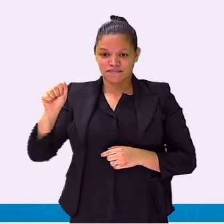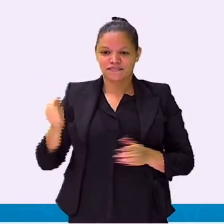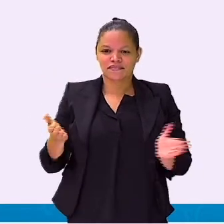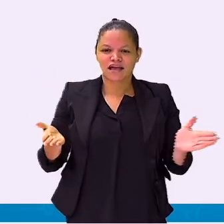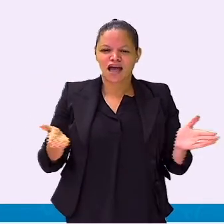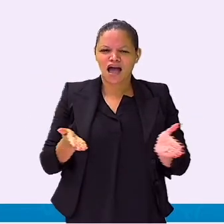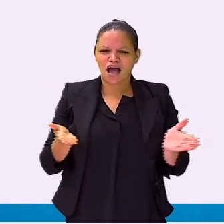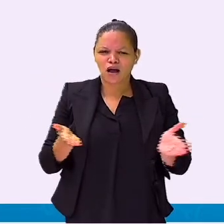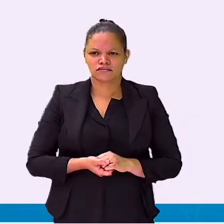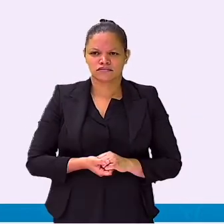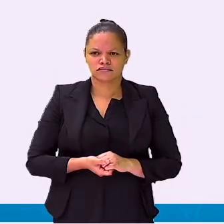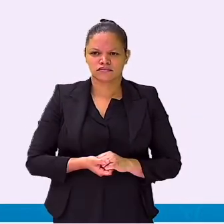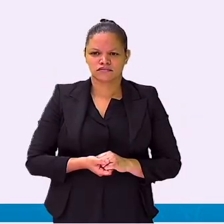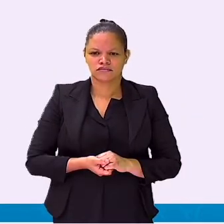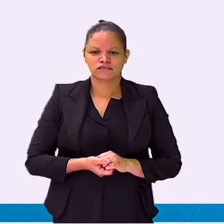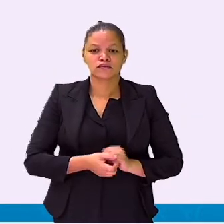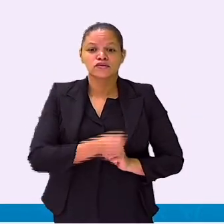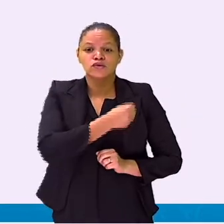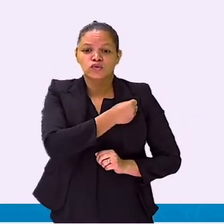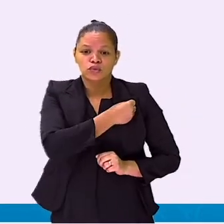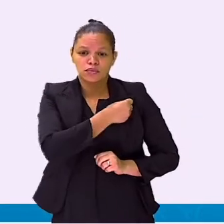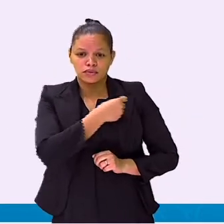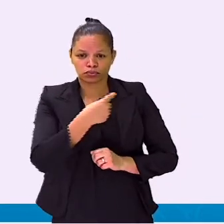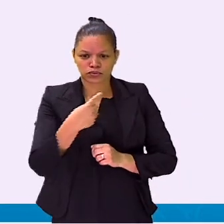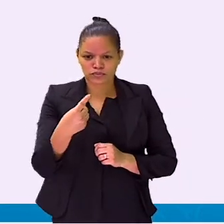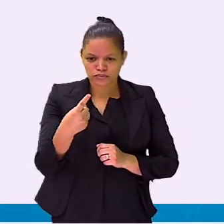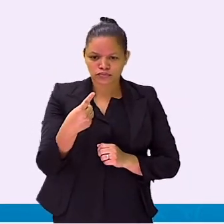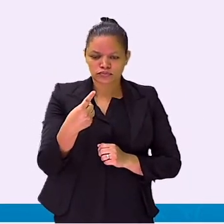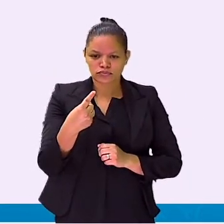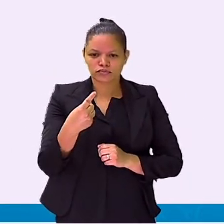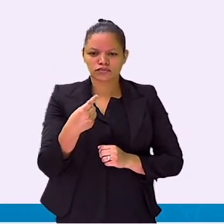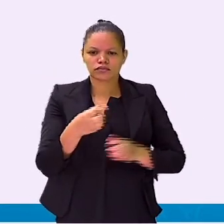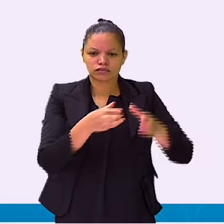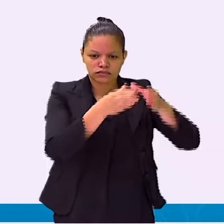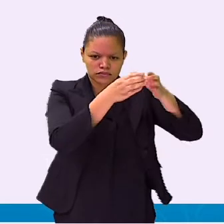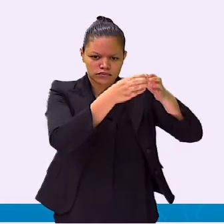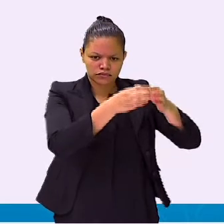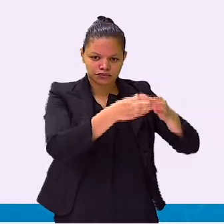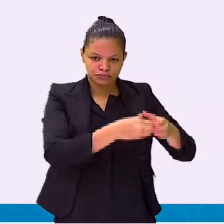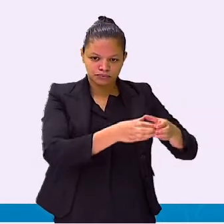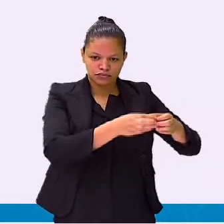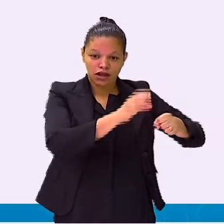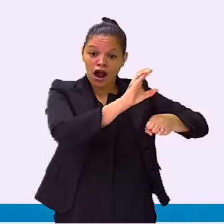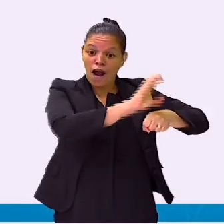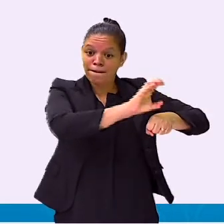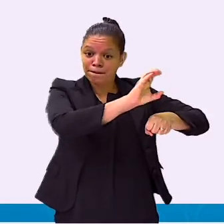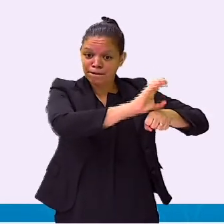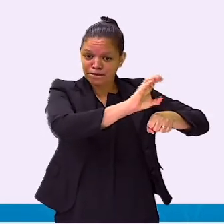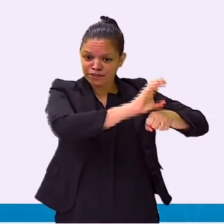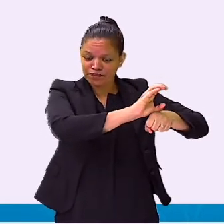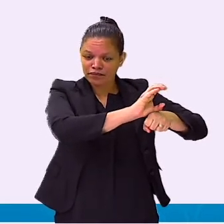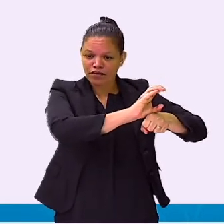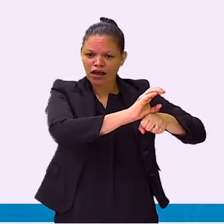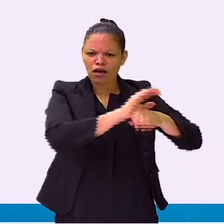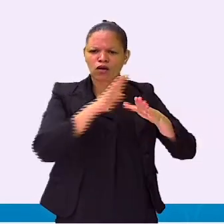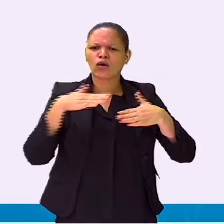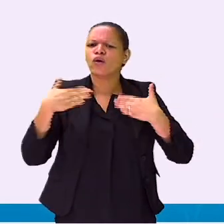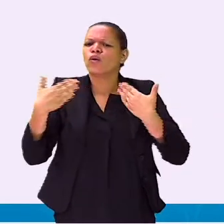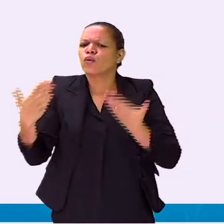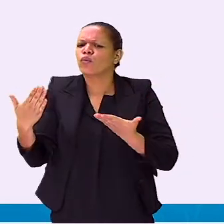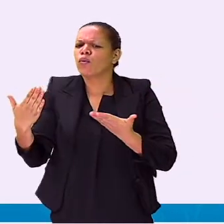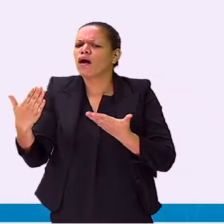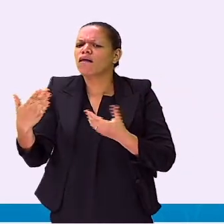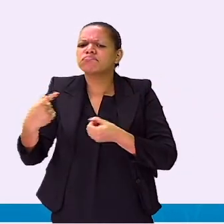comigo agora. Número 1. A capital do estado mineiro é a cidade de...